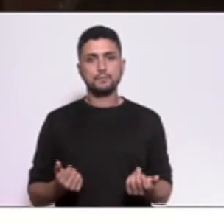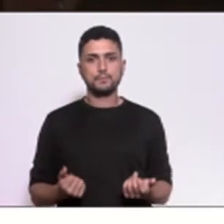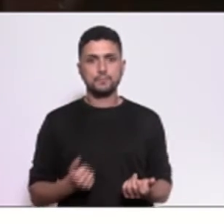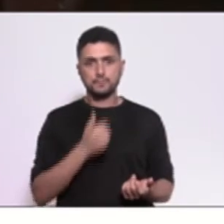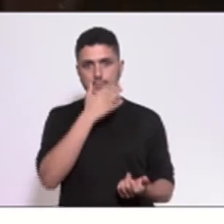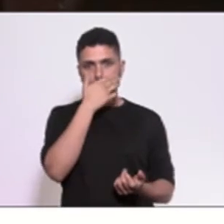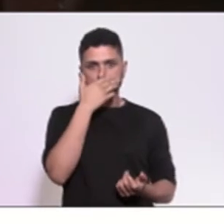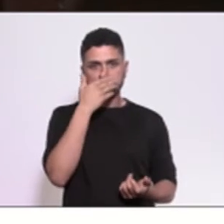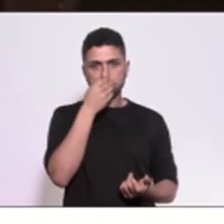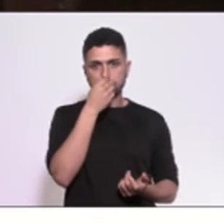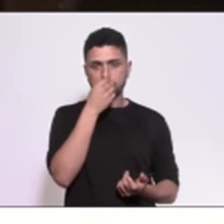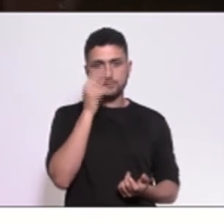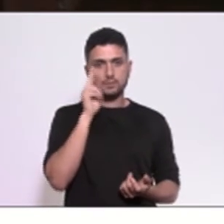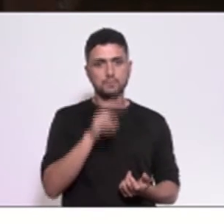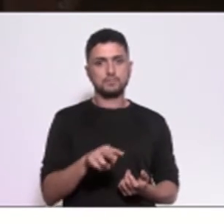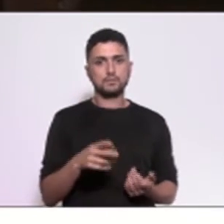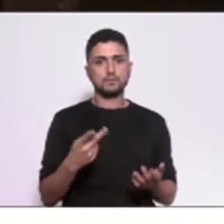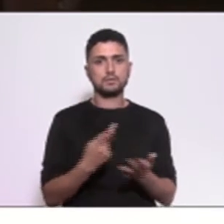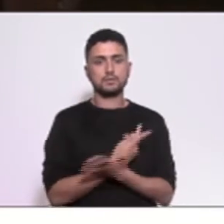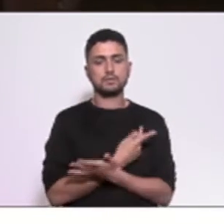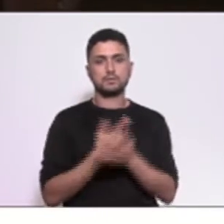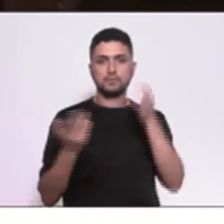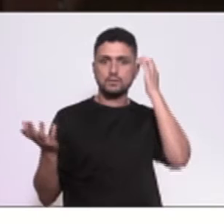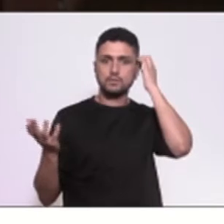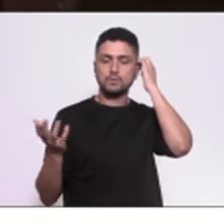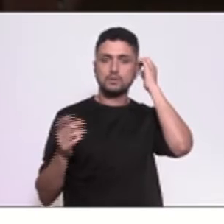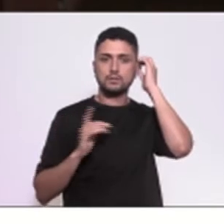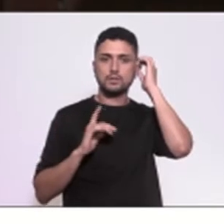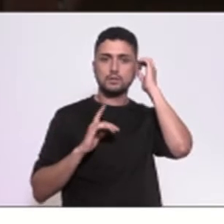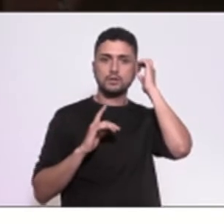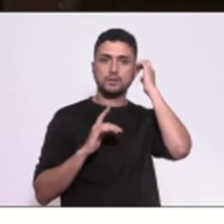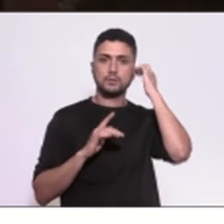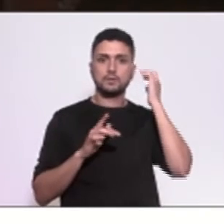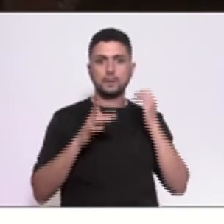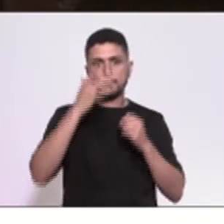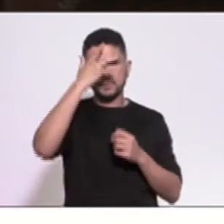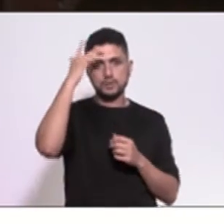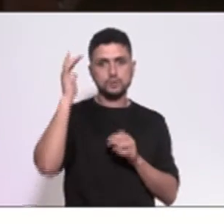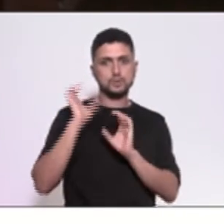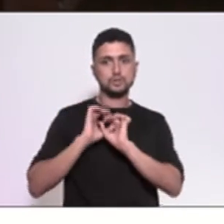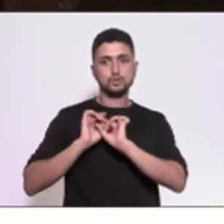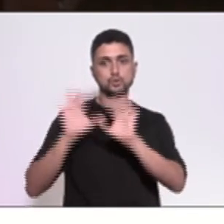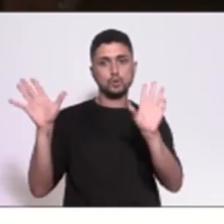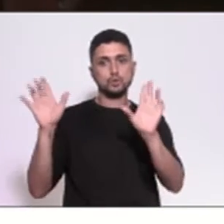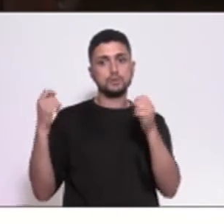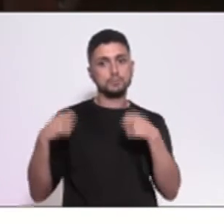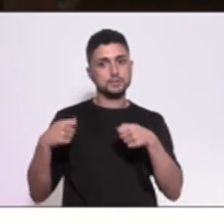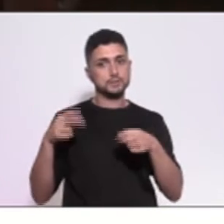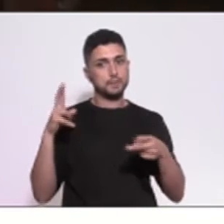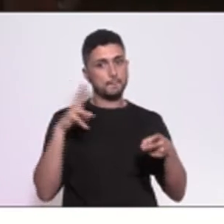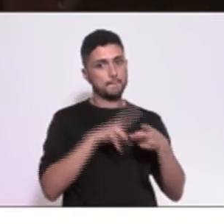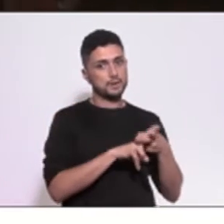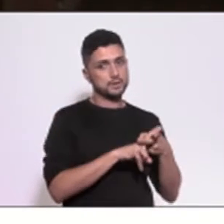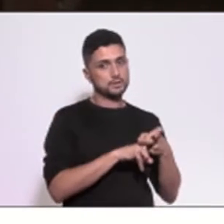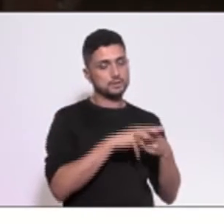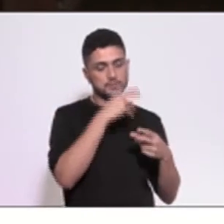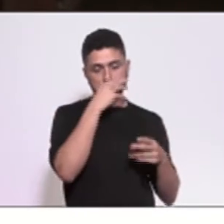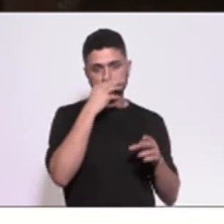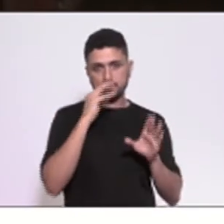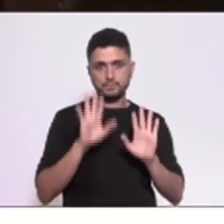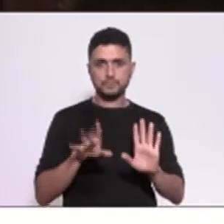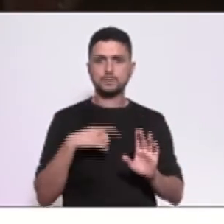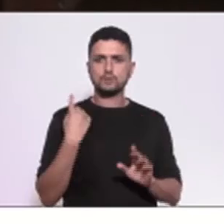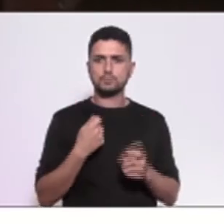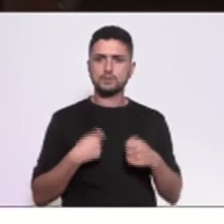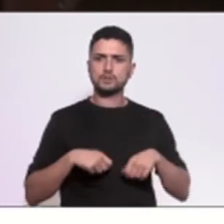dessas, quando vemos que existem pessoas que estão soltas, que deveriam estar presas. Mas nós temos